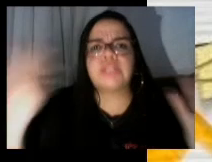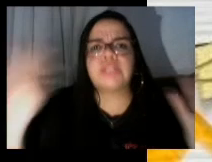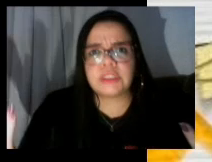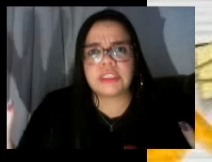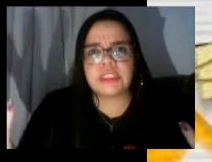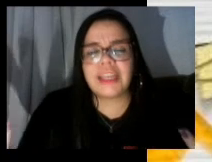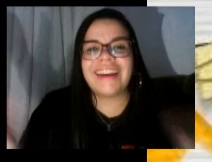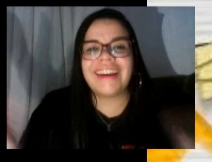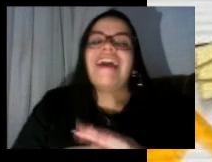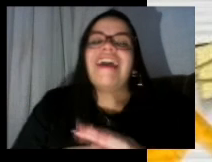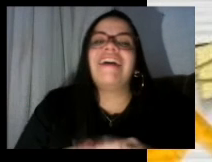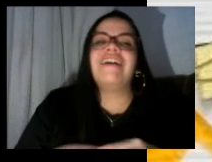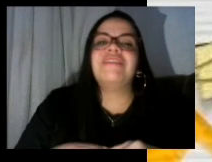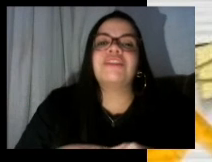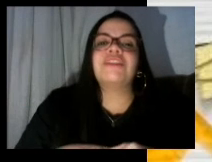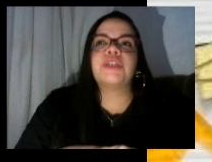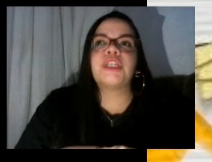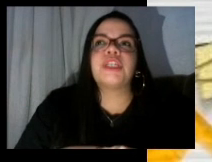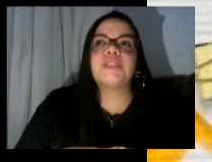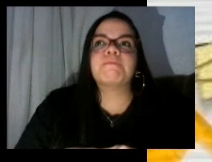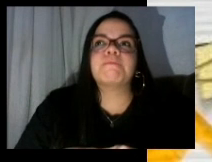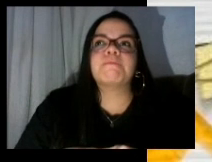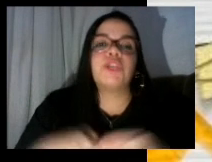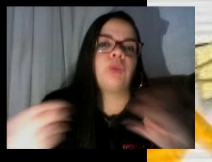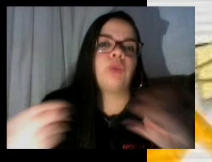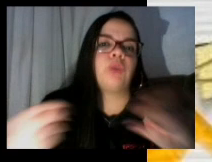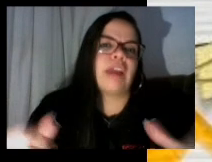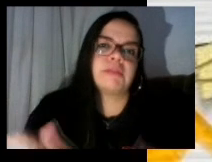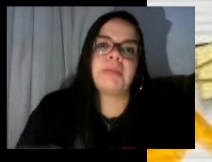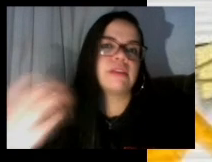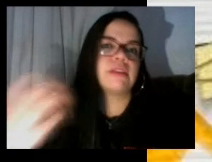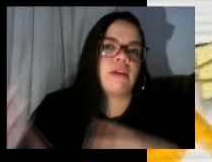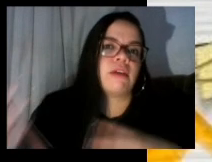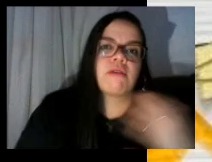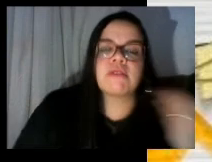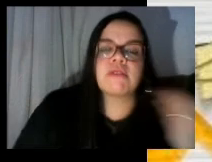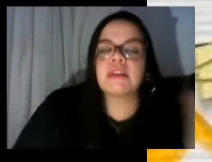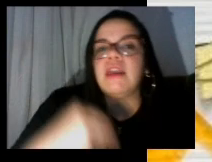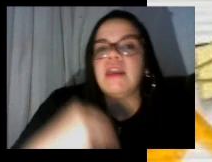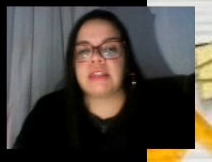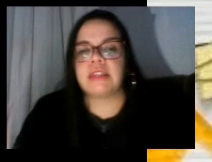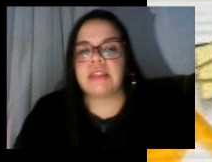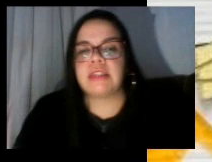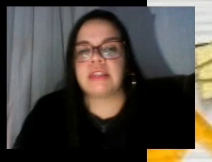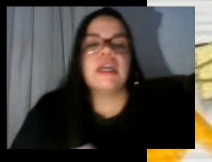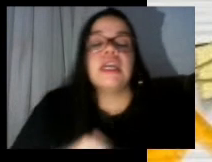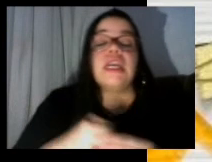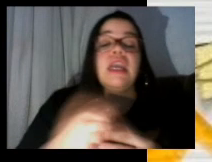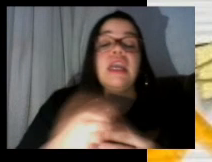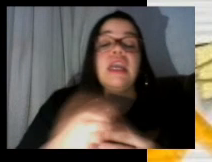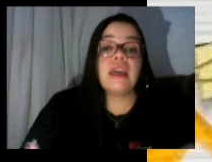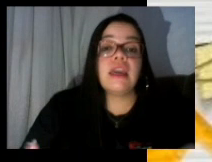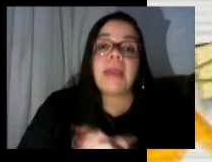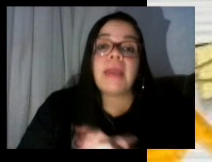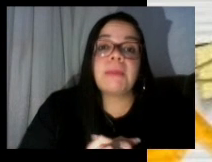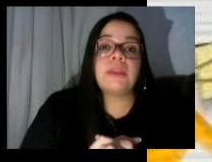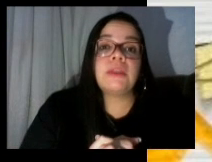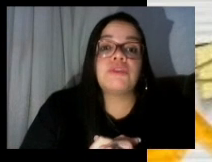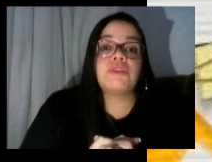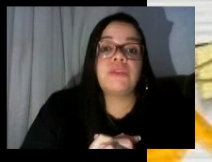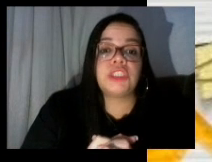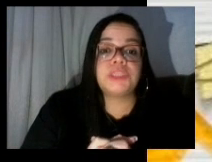tantas outras coisas, né? Deixa eu ver, o vestuário também pode ter alguma coisa que é influenciado. E